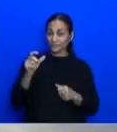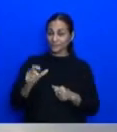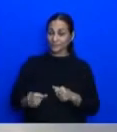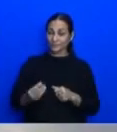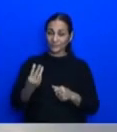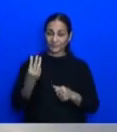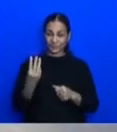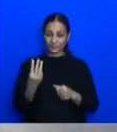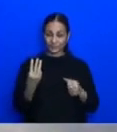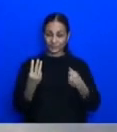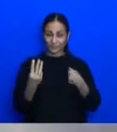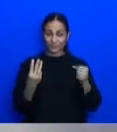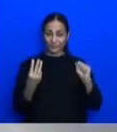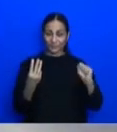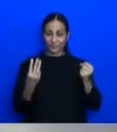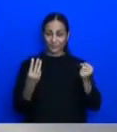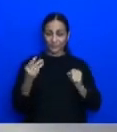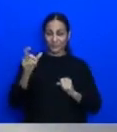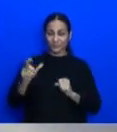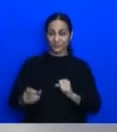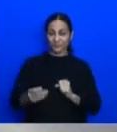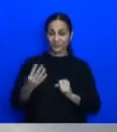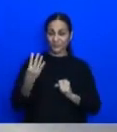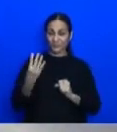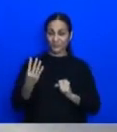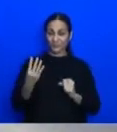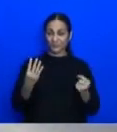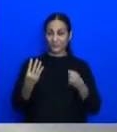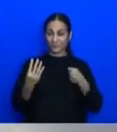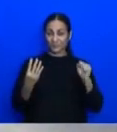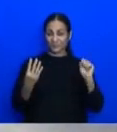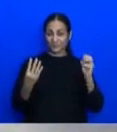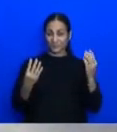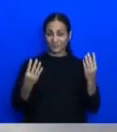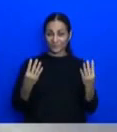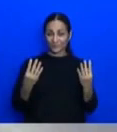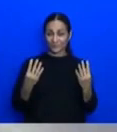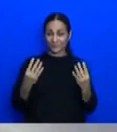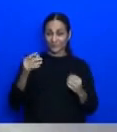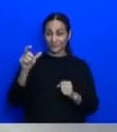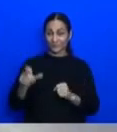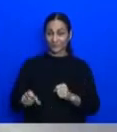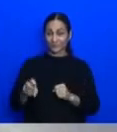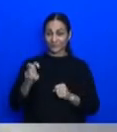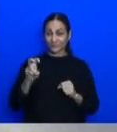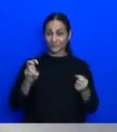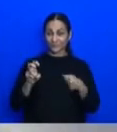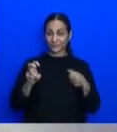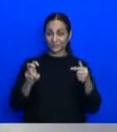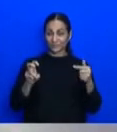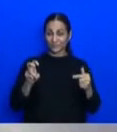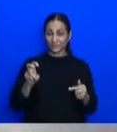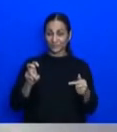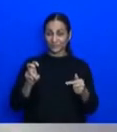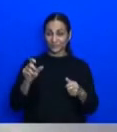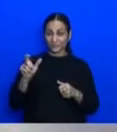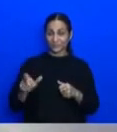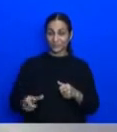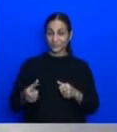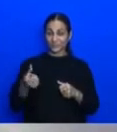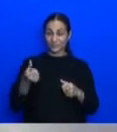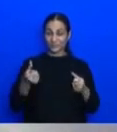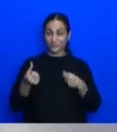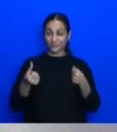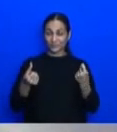Coluna 3, 8. Coluna 4, número 4. Coluna 5, 7. Coluna